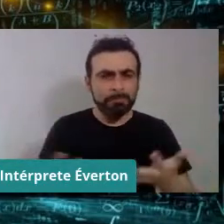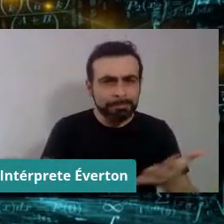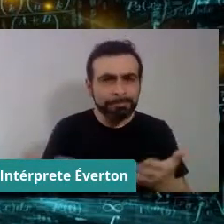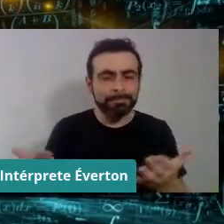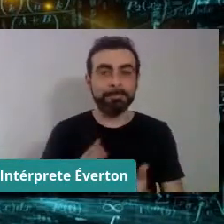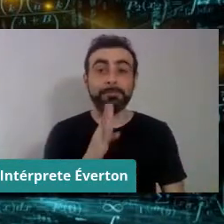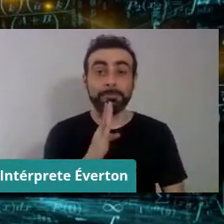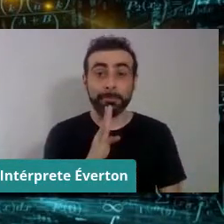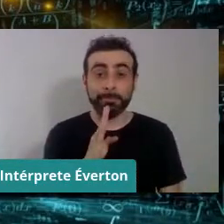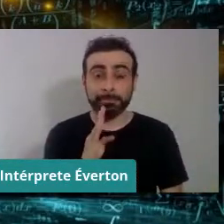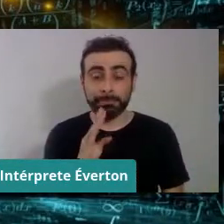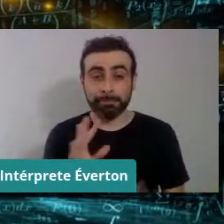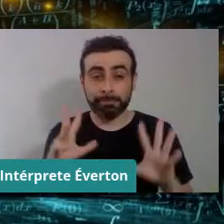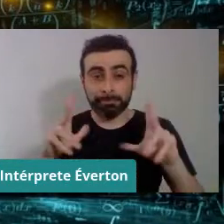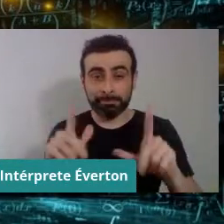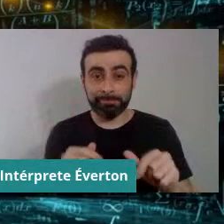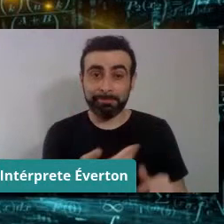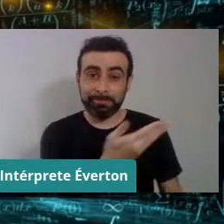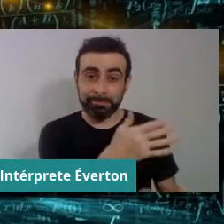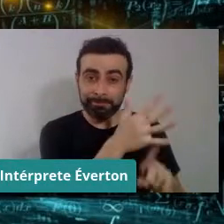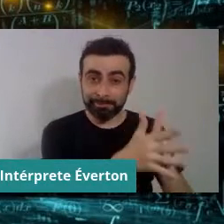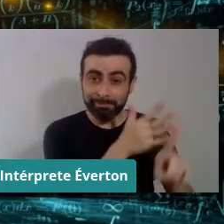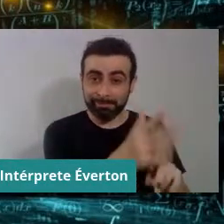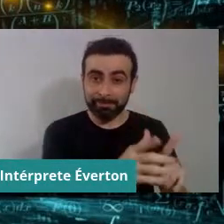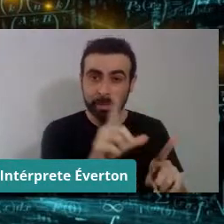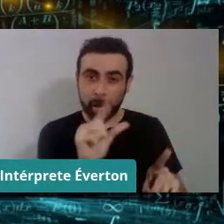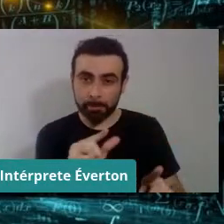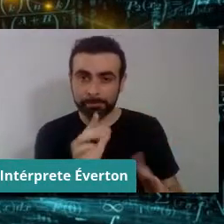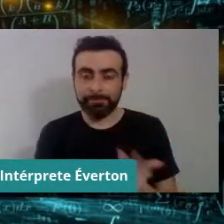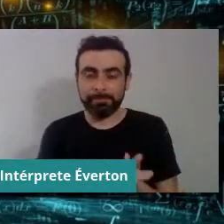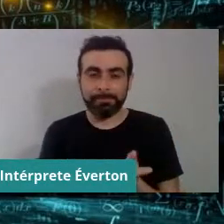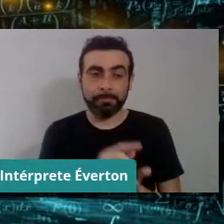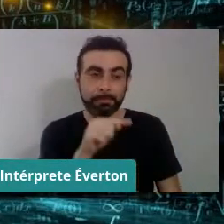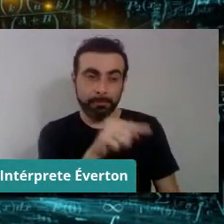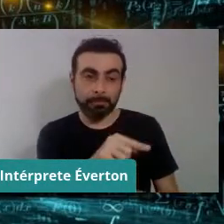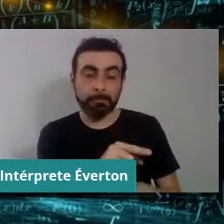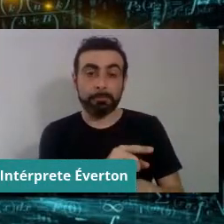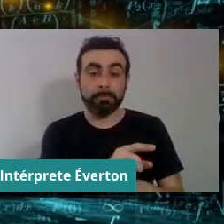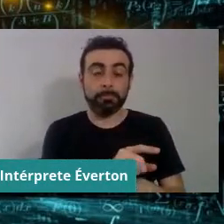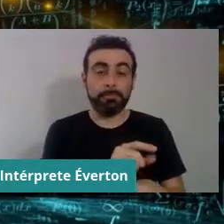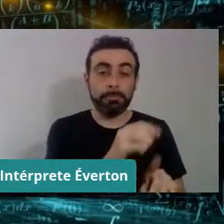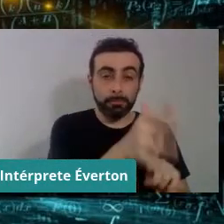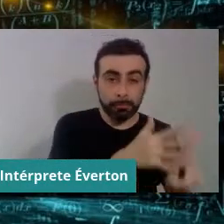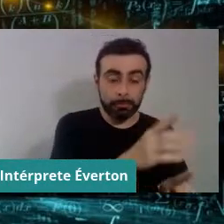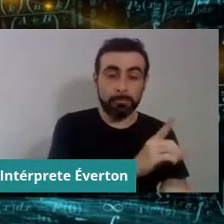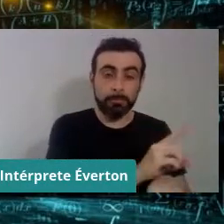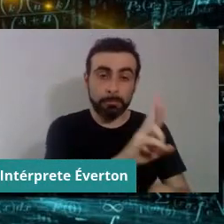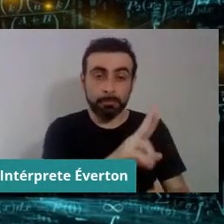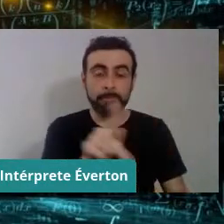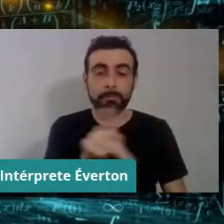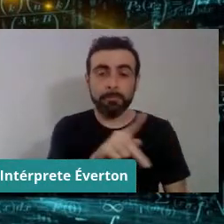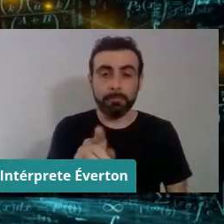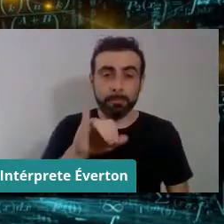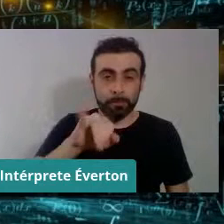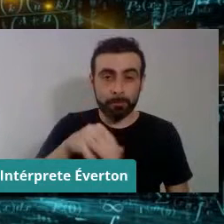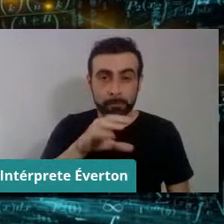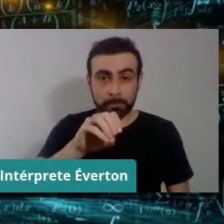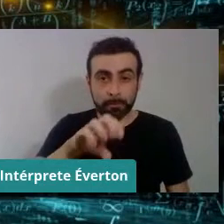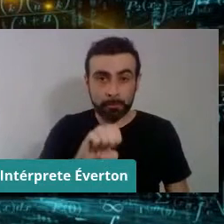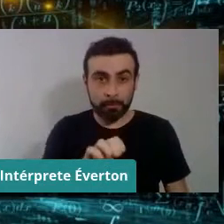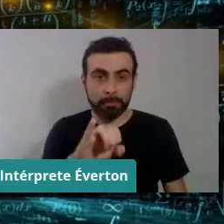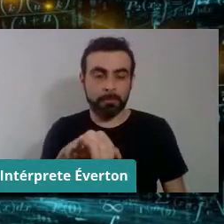um pouquinho do nosso palestrante. O professor doutor José Carlos Gomes de Oliveira